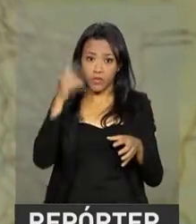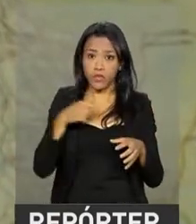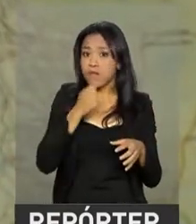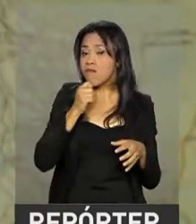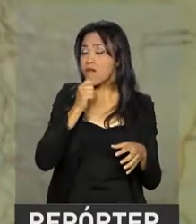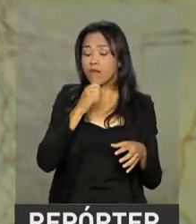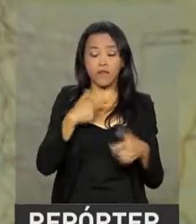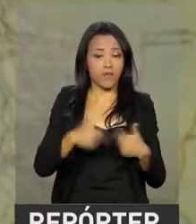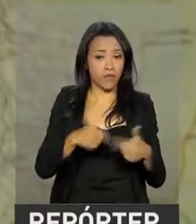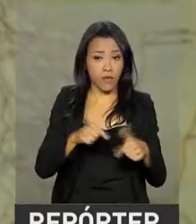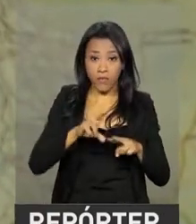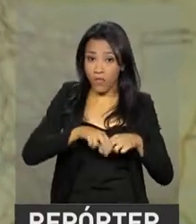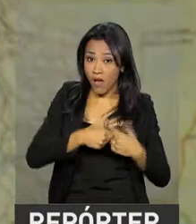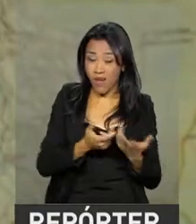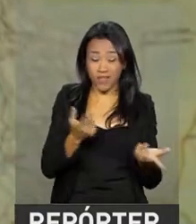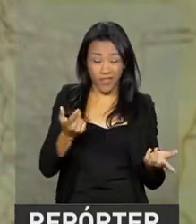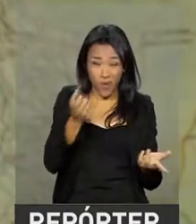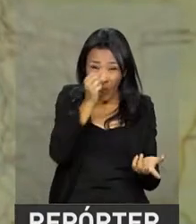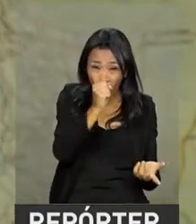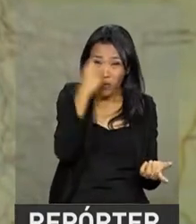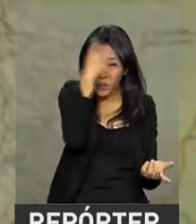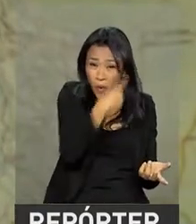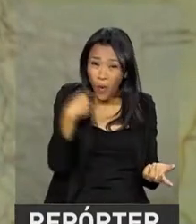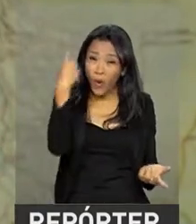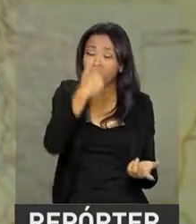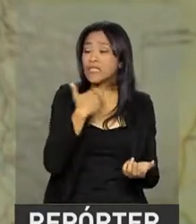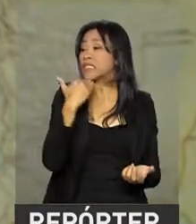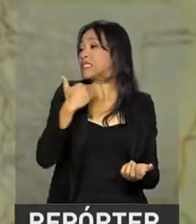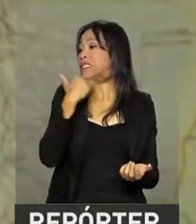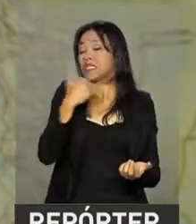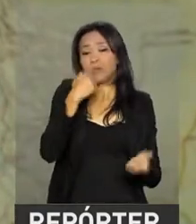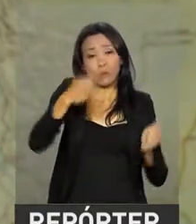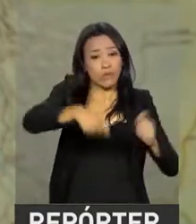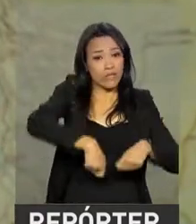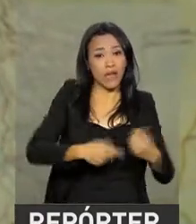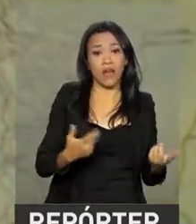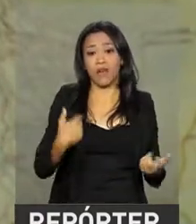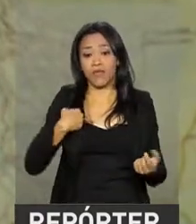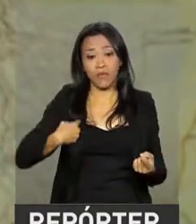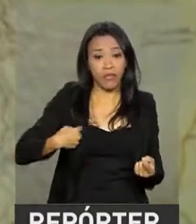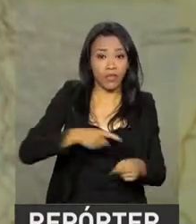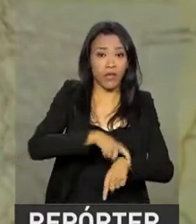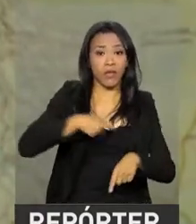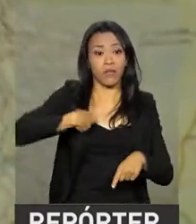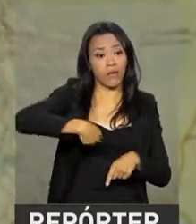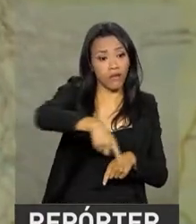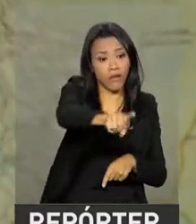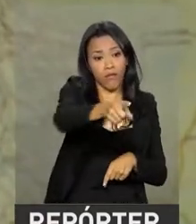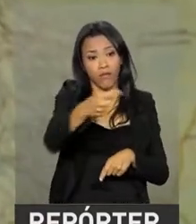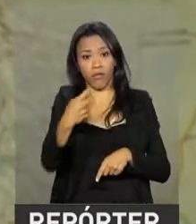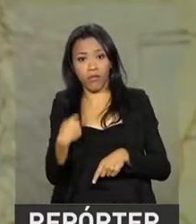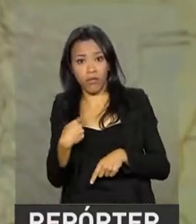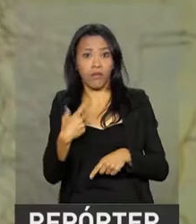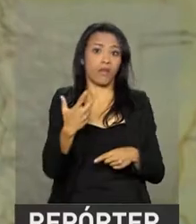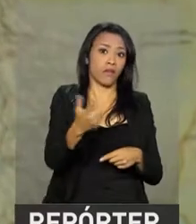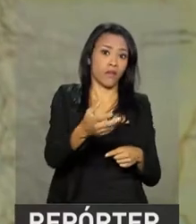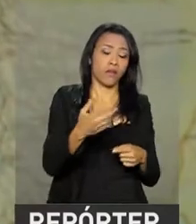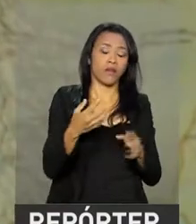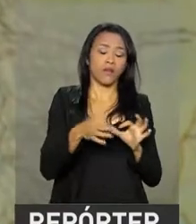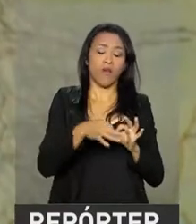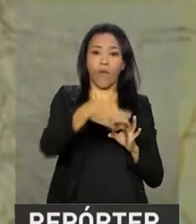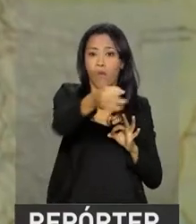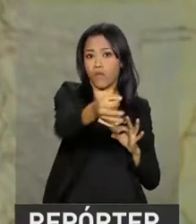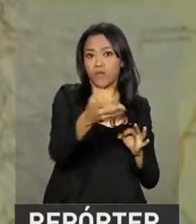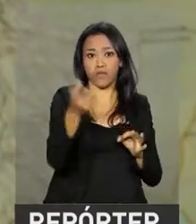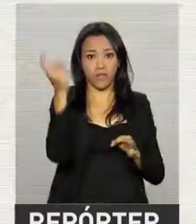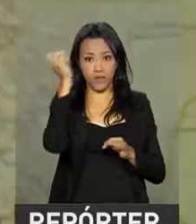não querer ser uma jornada de 8 horas semanais com centro de flamengo assustados e passar santos entre estantes é